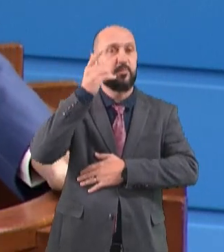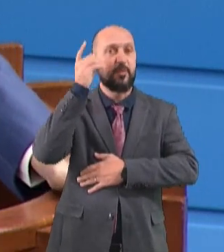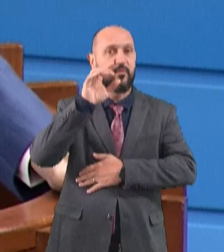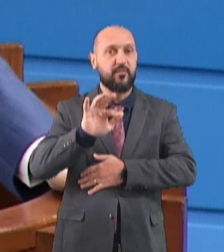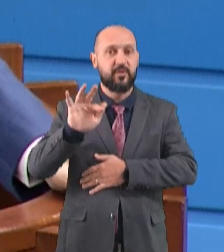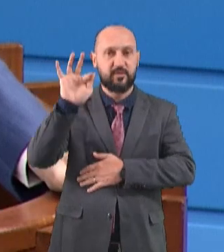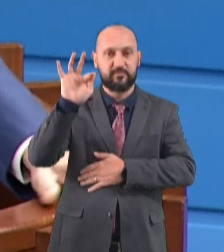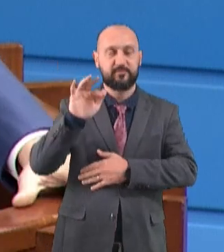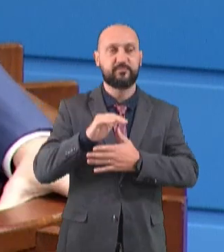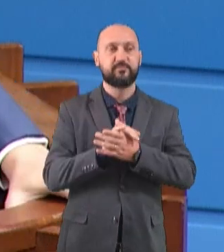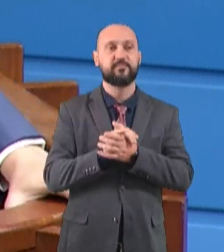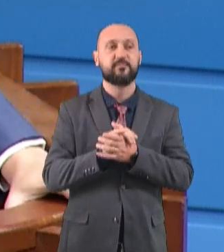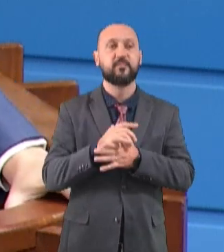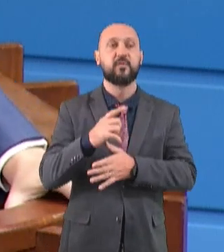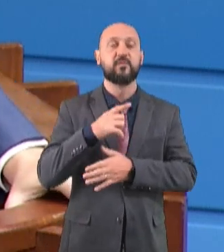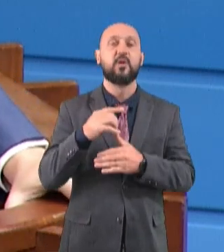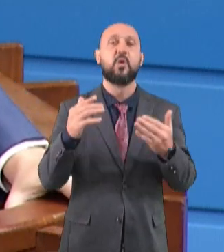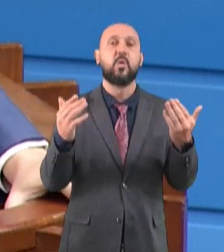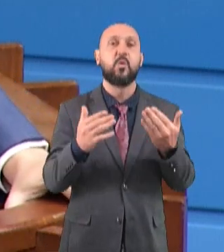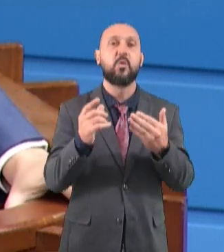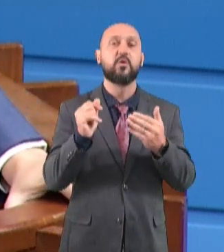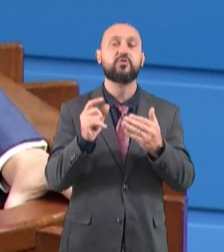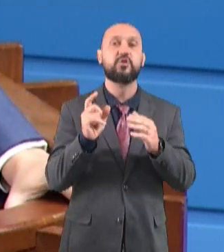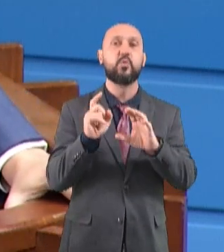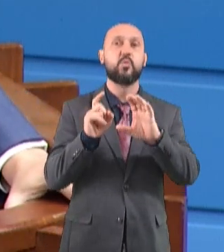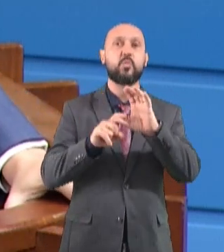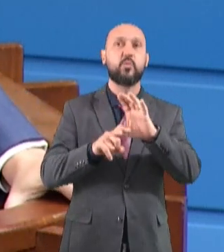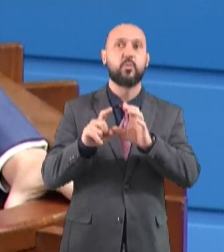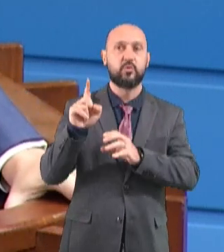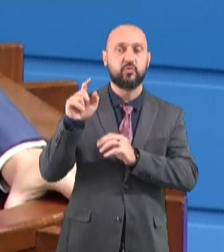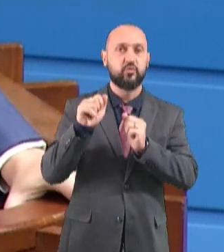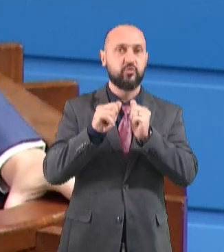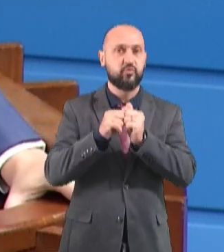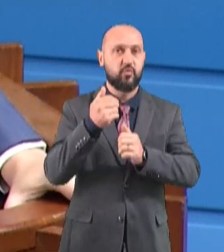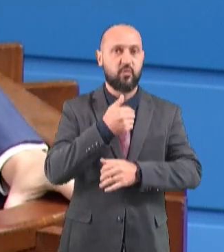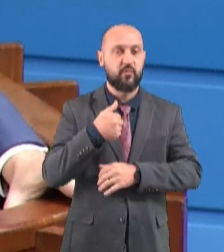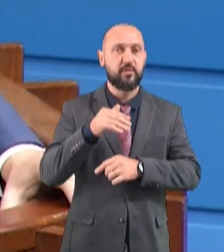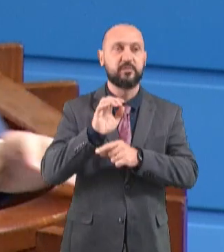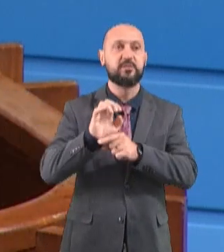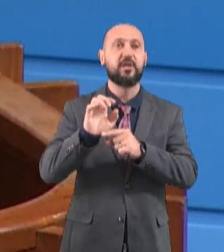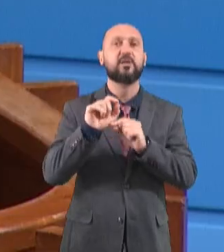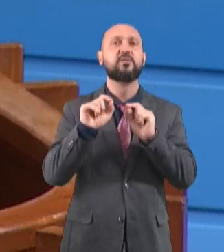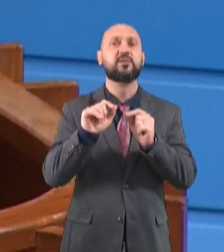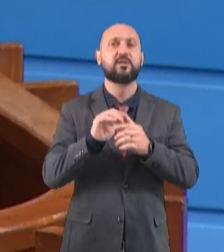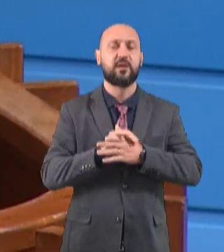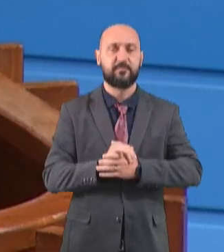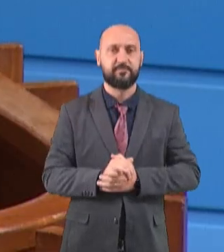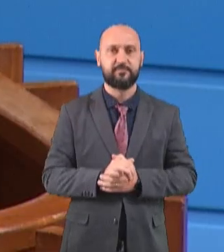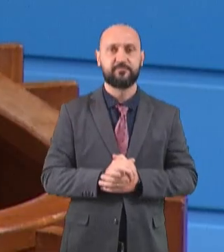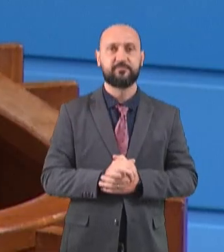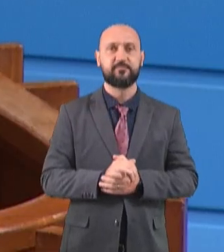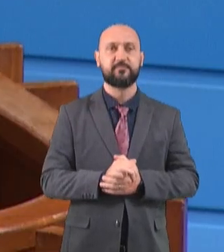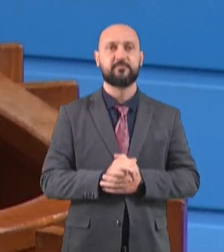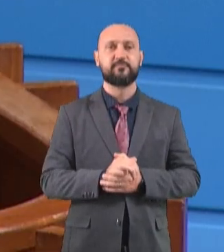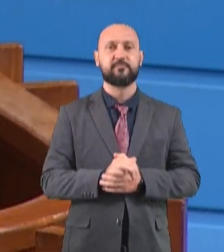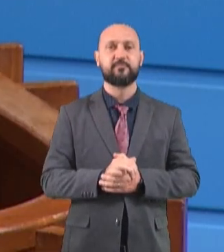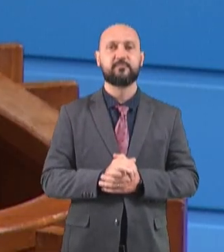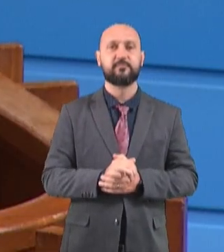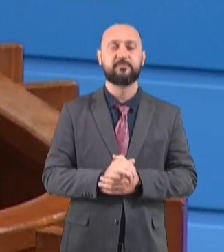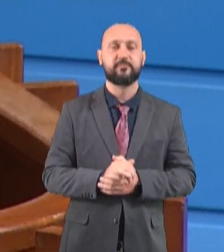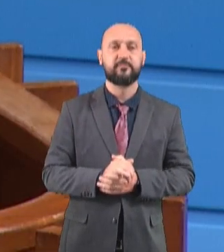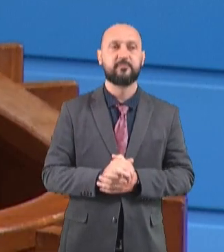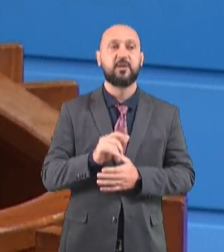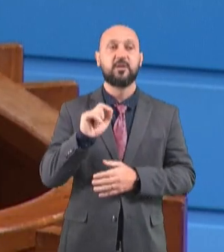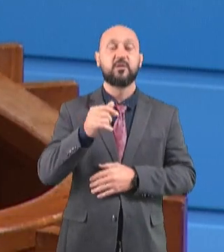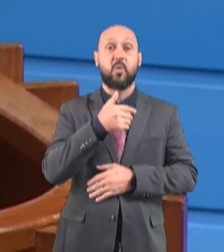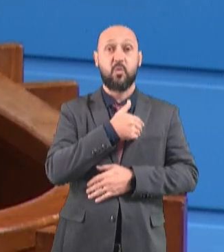federais possuem hoje um crédito com o governo do Estado. O que significa isso?